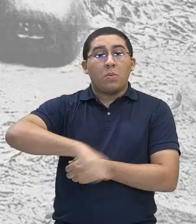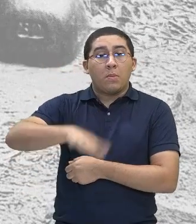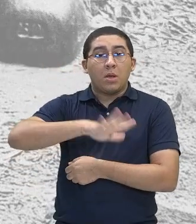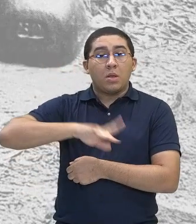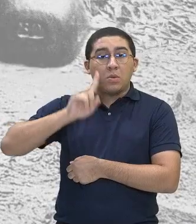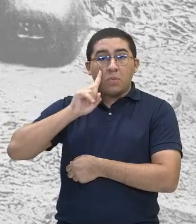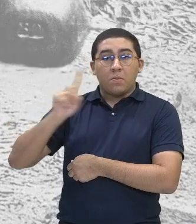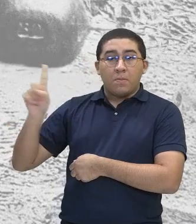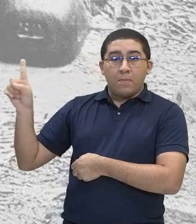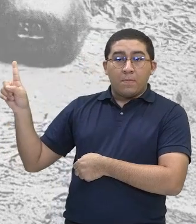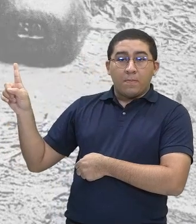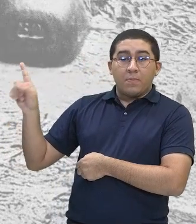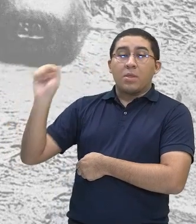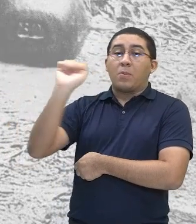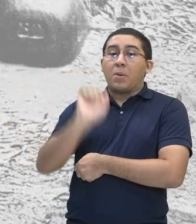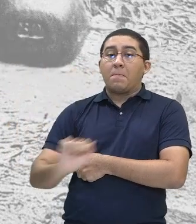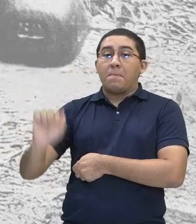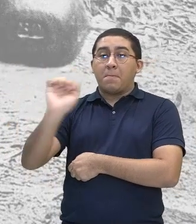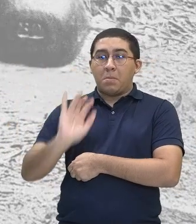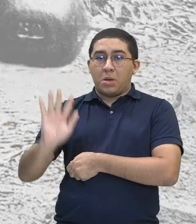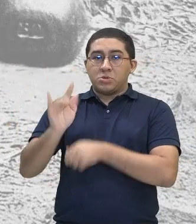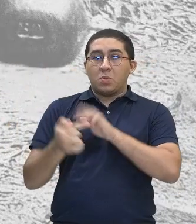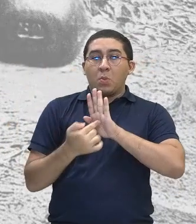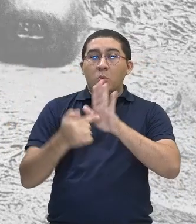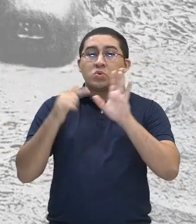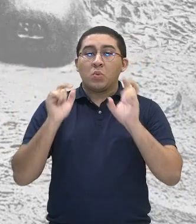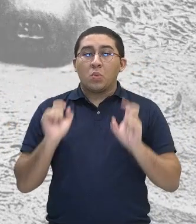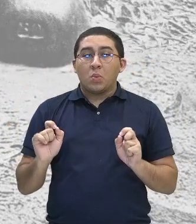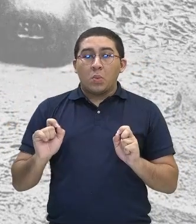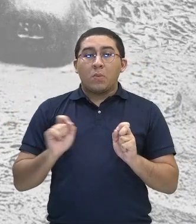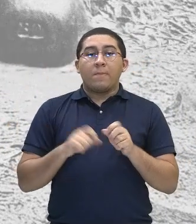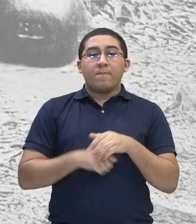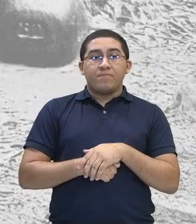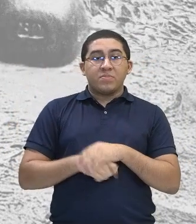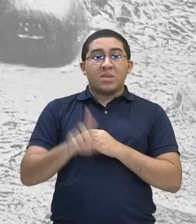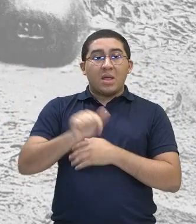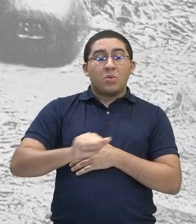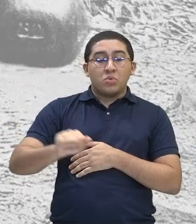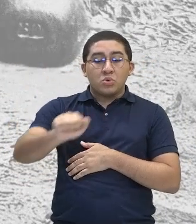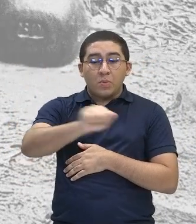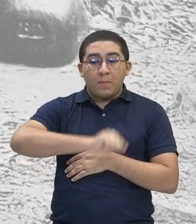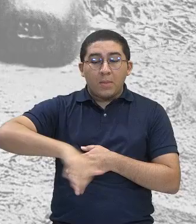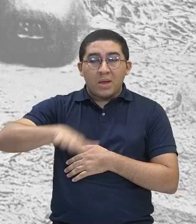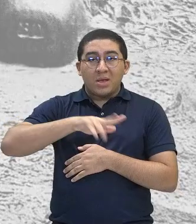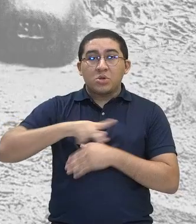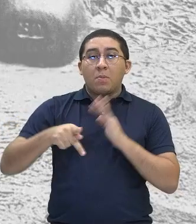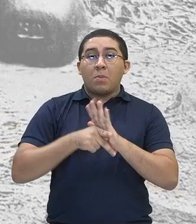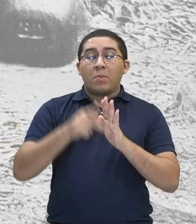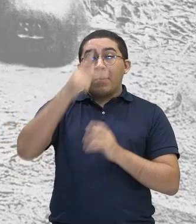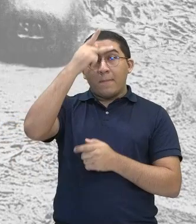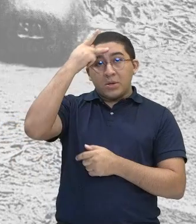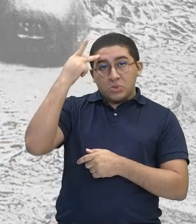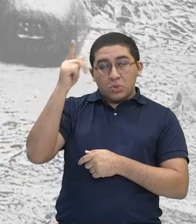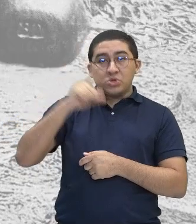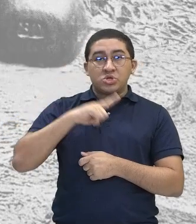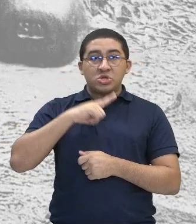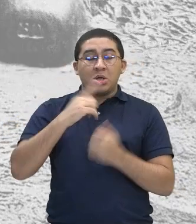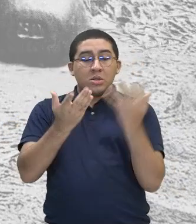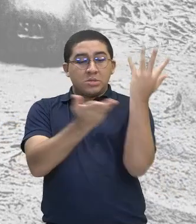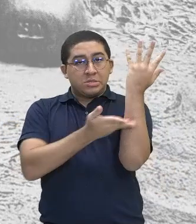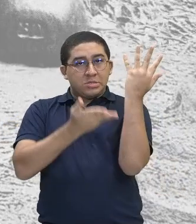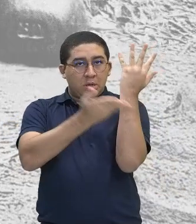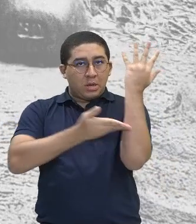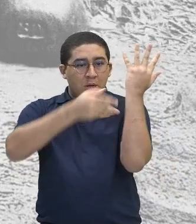né? Uma imagem que representa ali o trabalho dos seringueiros na floresta amazônica